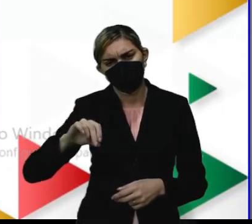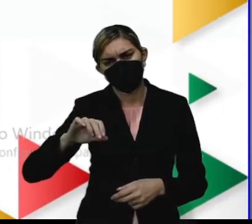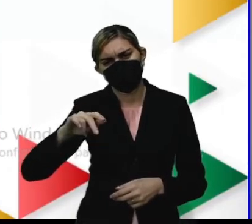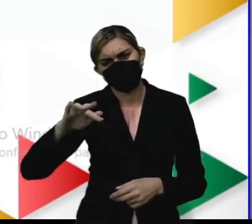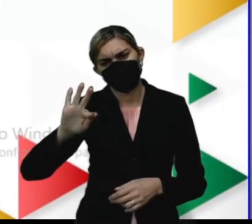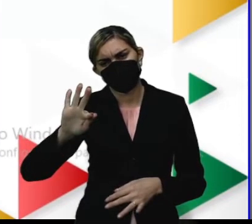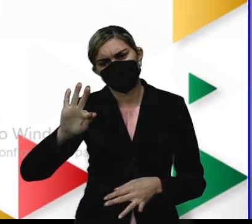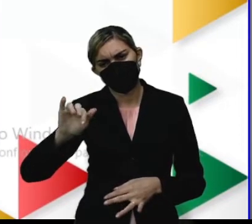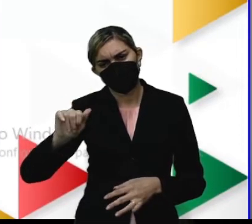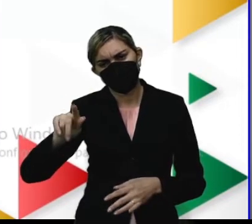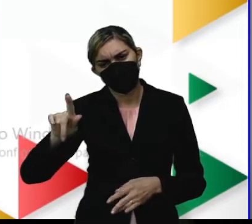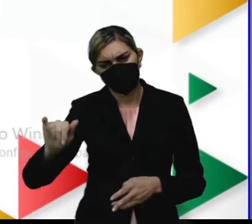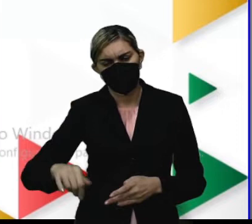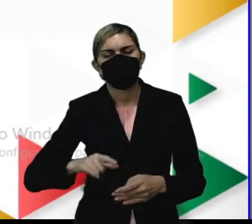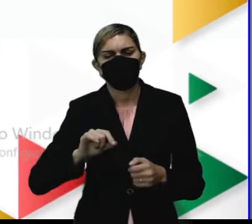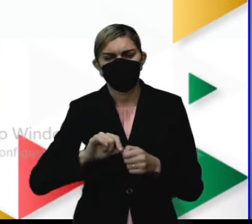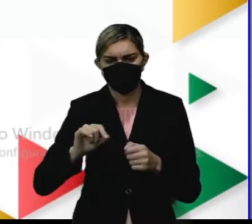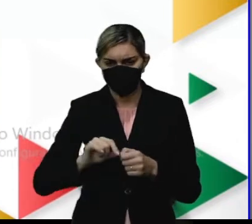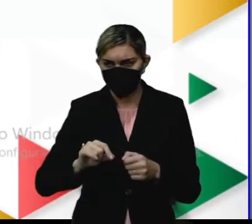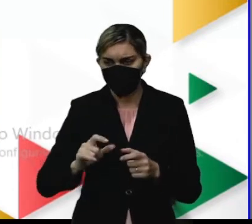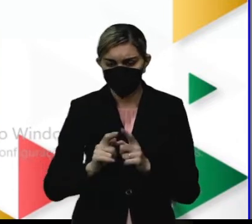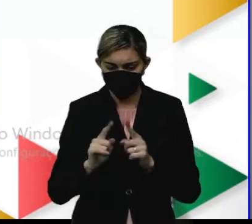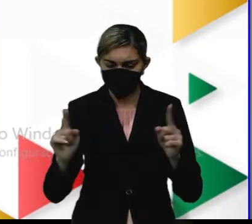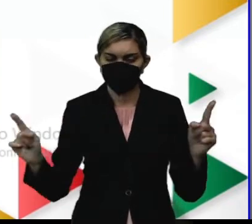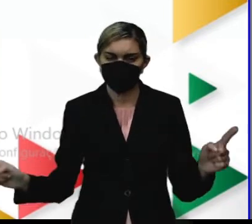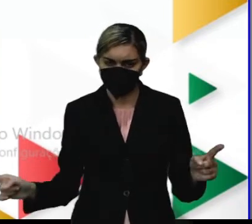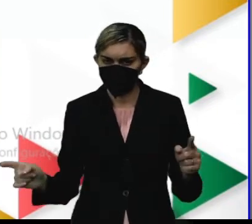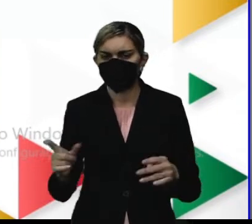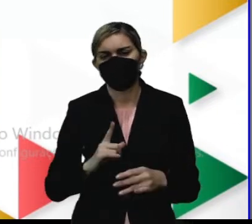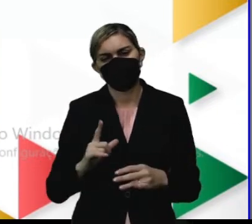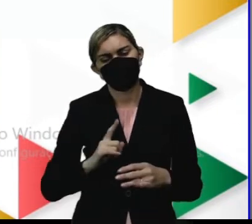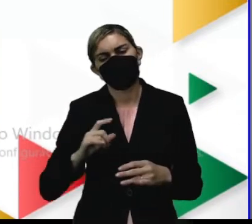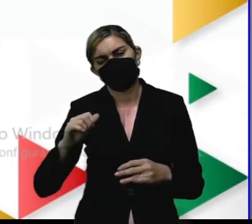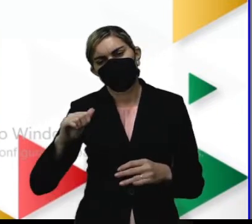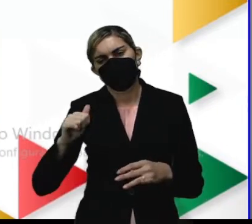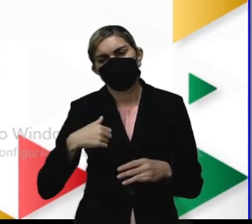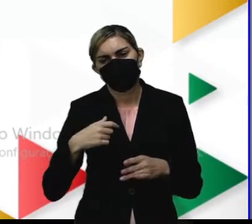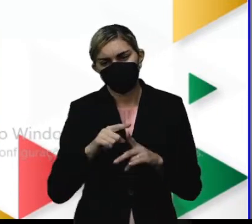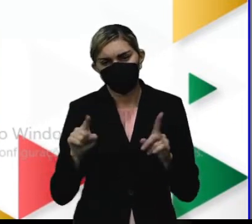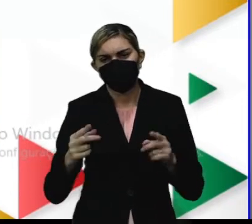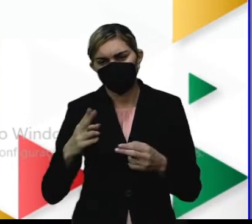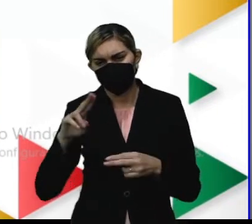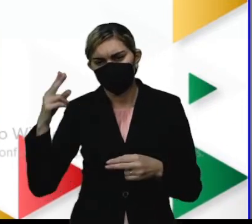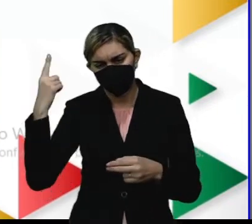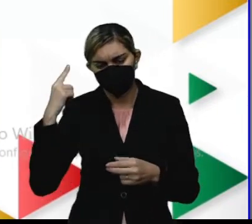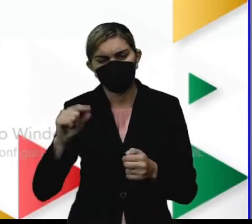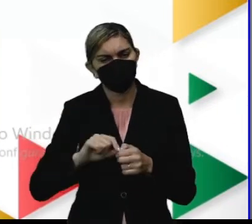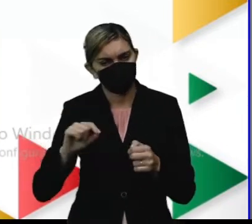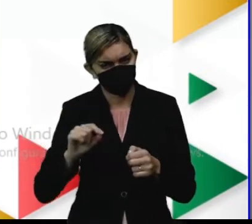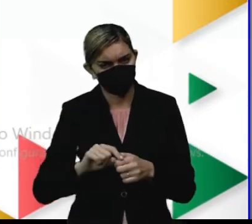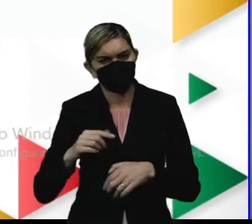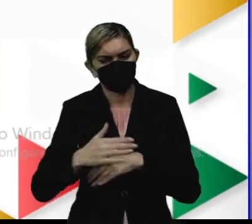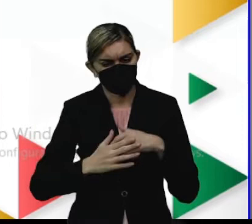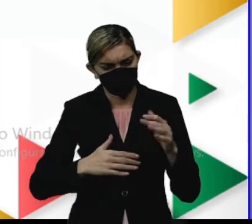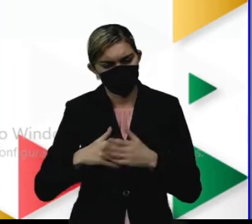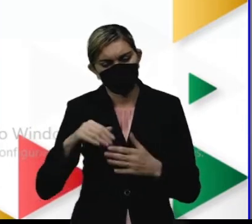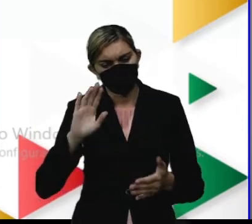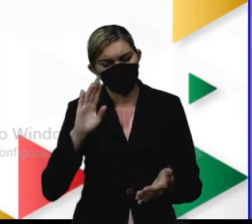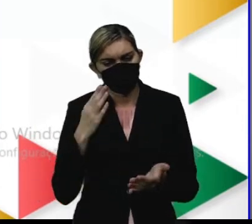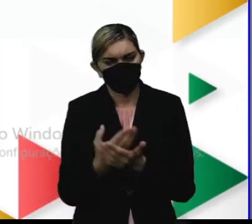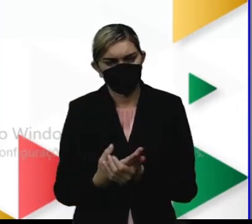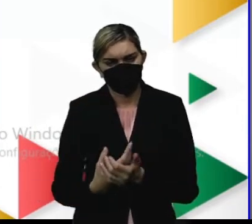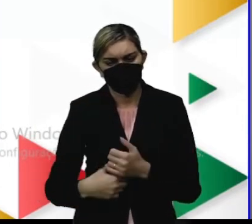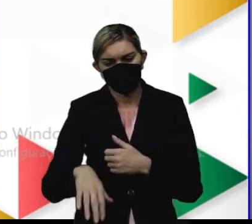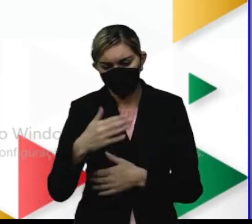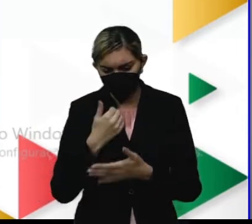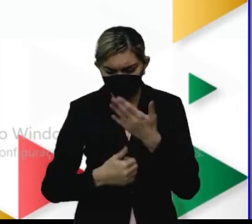antropofagia era praticada, o palavrão é grande, né? Mas antropofagia, era praticada, pois acreditavam que